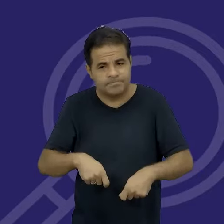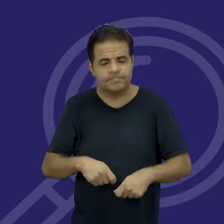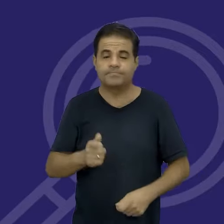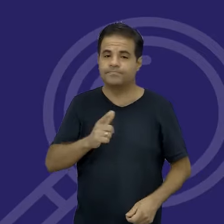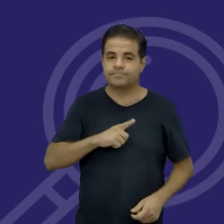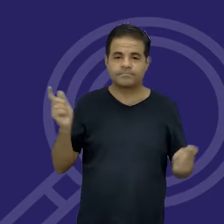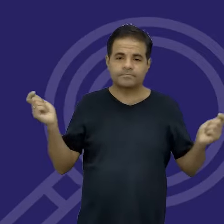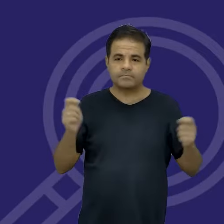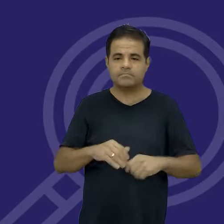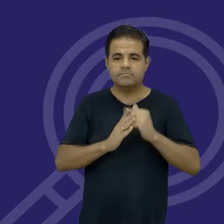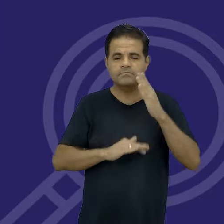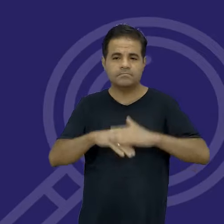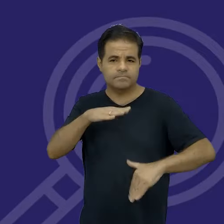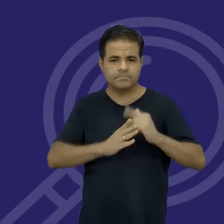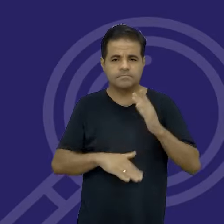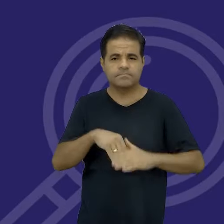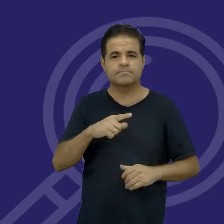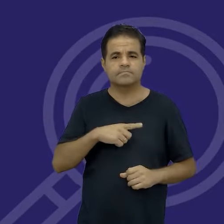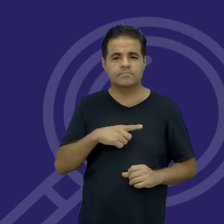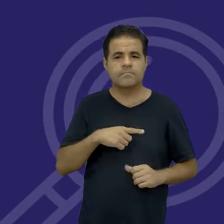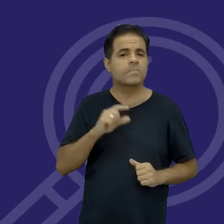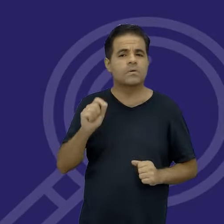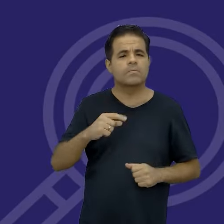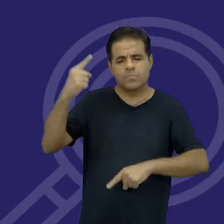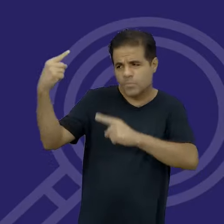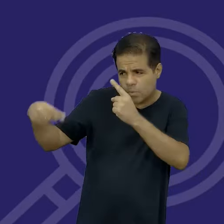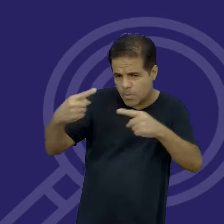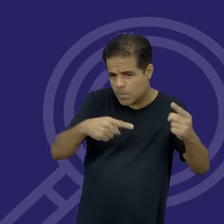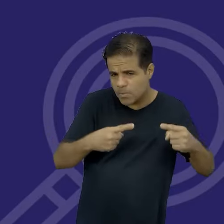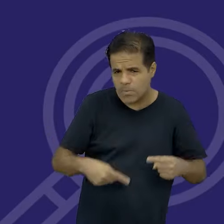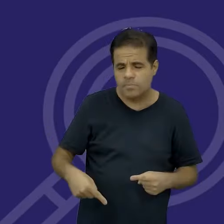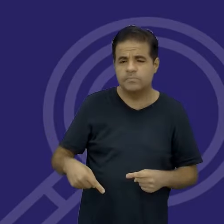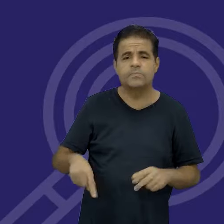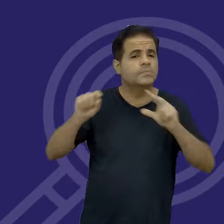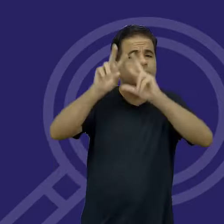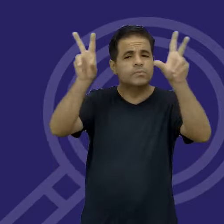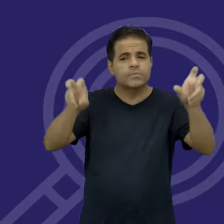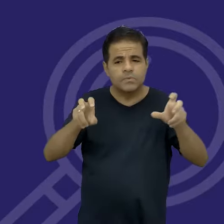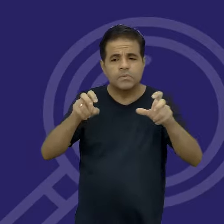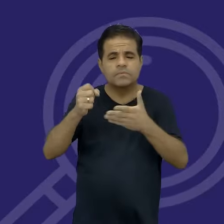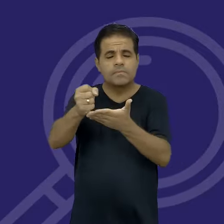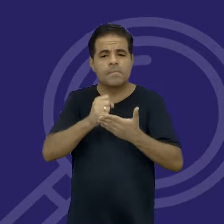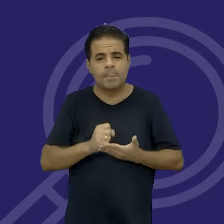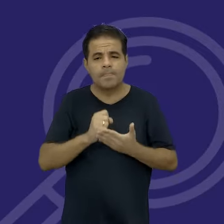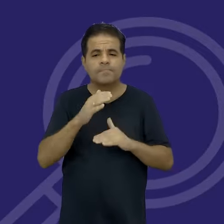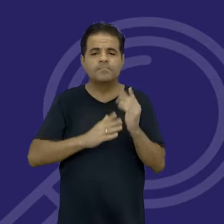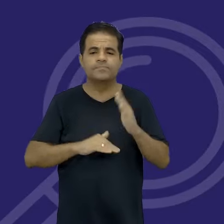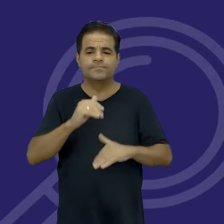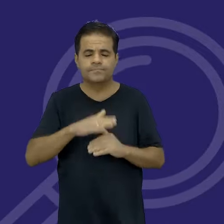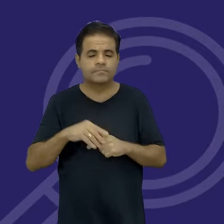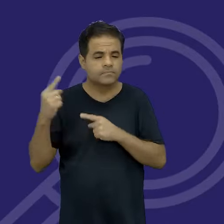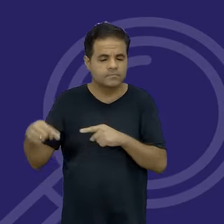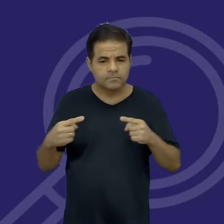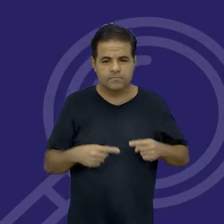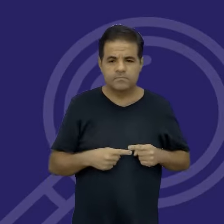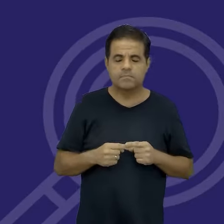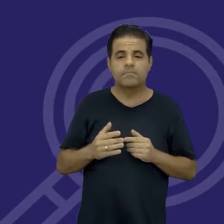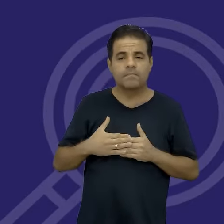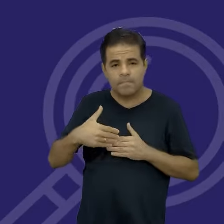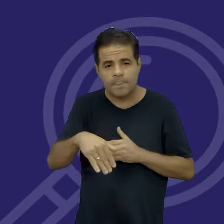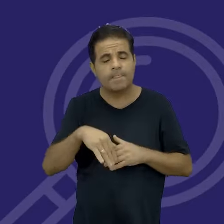a posse desse problema, discutir sobre o enunciado, trazer ali as discussões que os estudantes estão